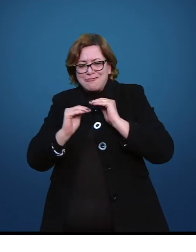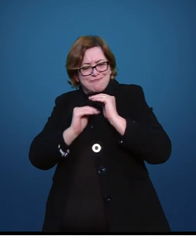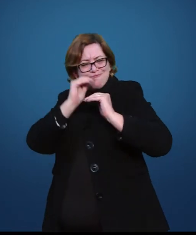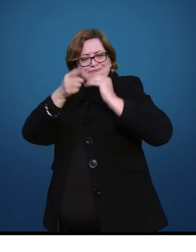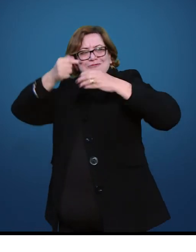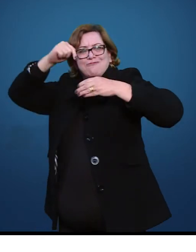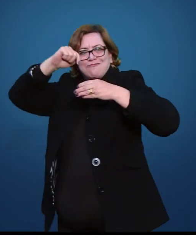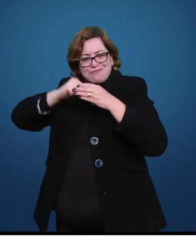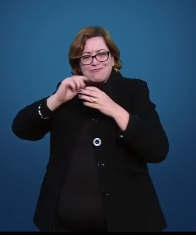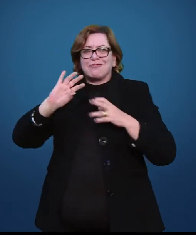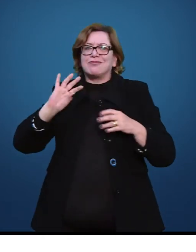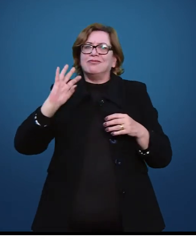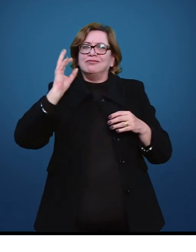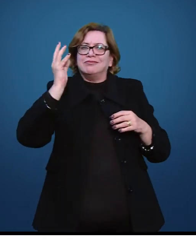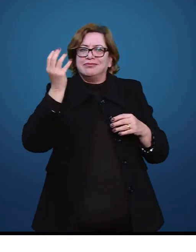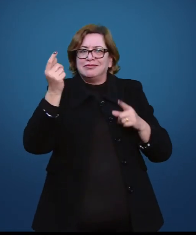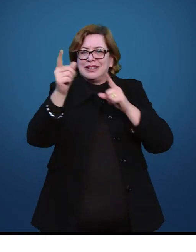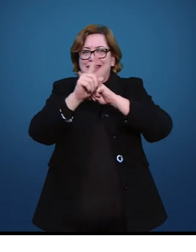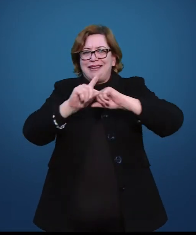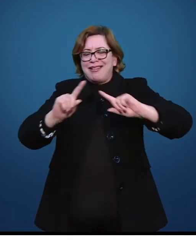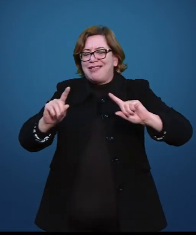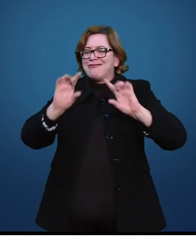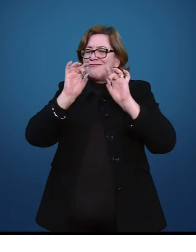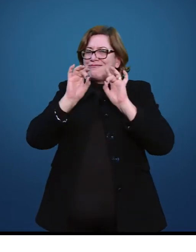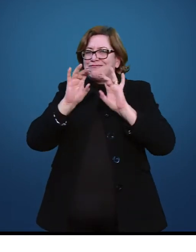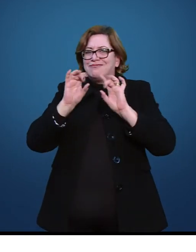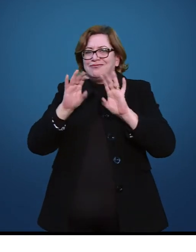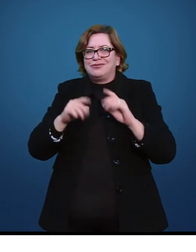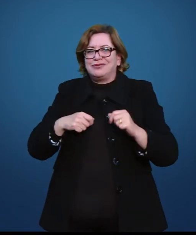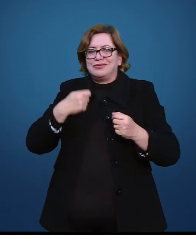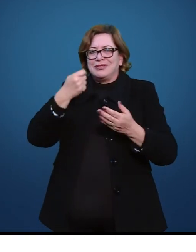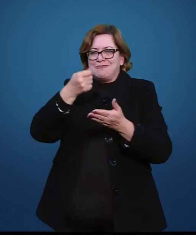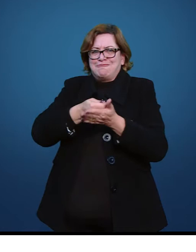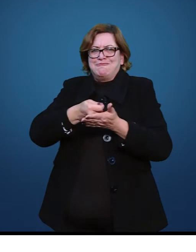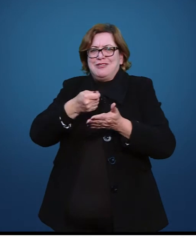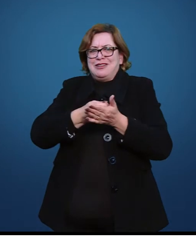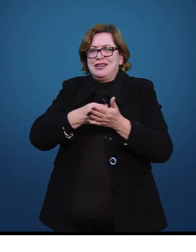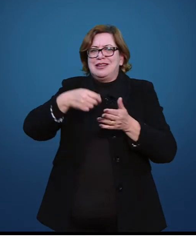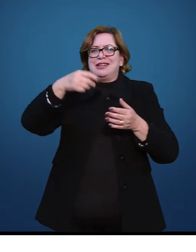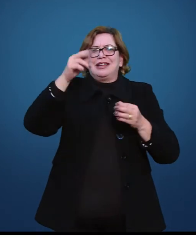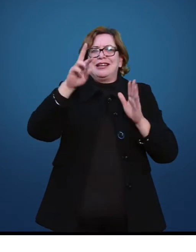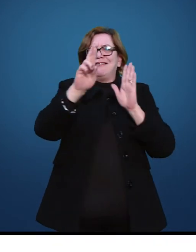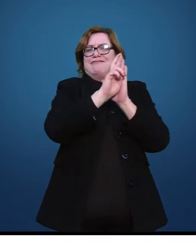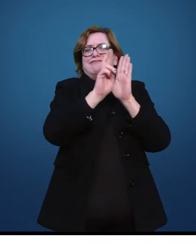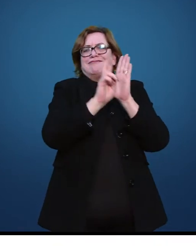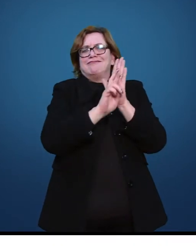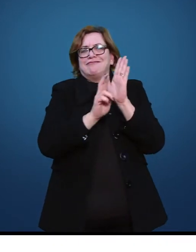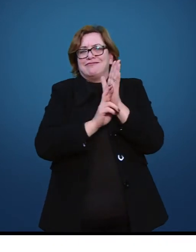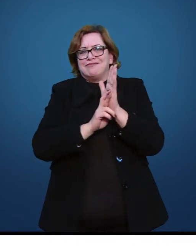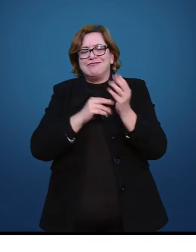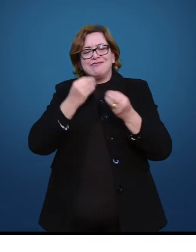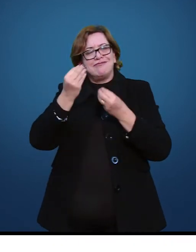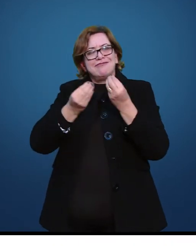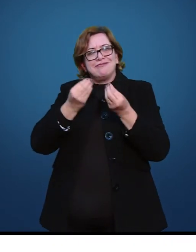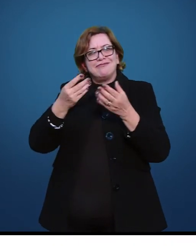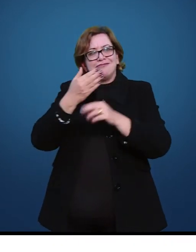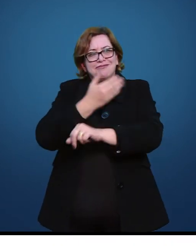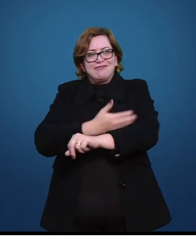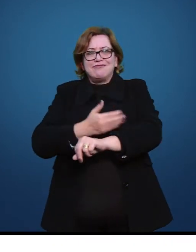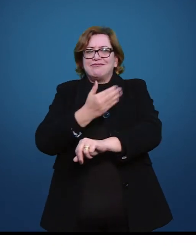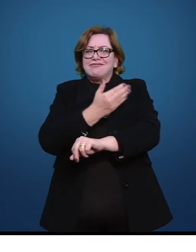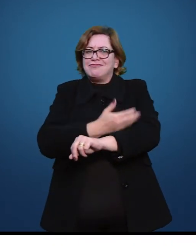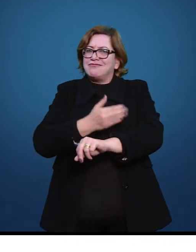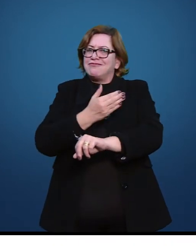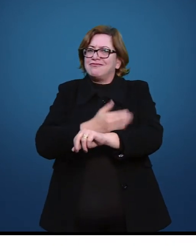naquela aprendizagem. E não meramente o cumprimento de tabelas, de regras e de práticas